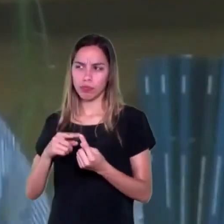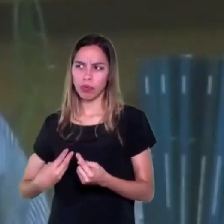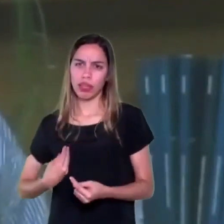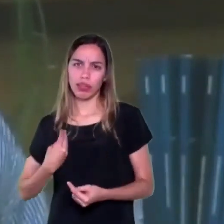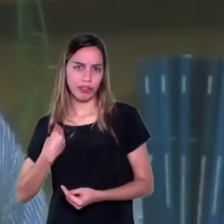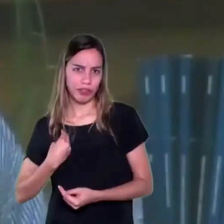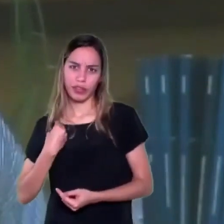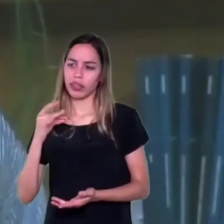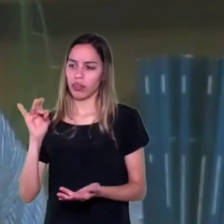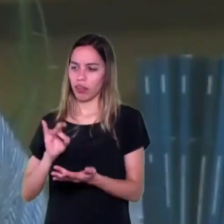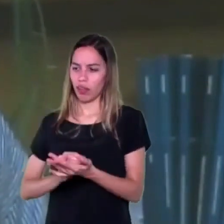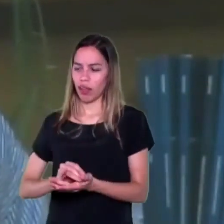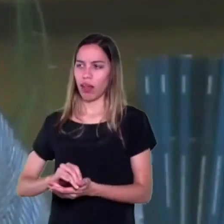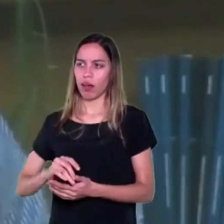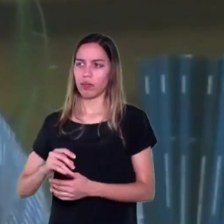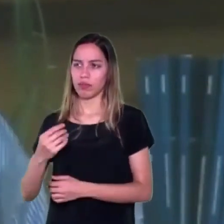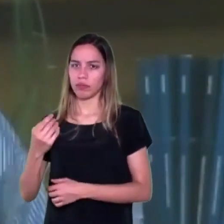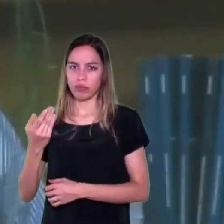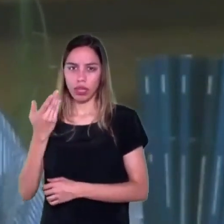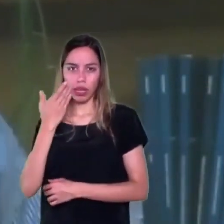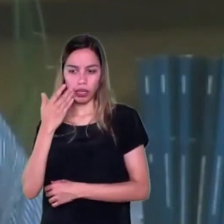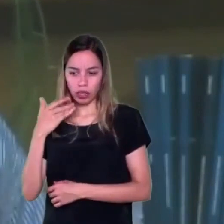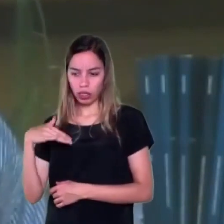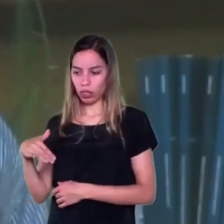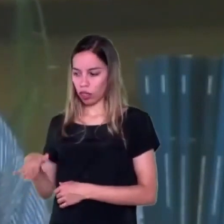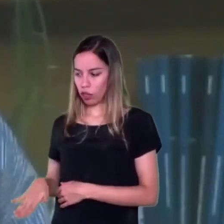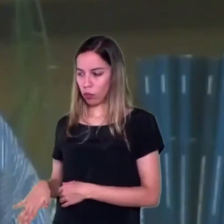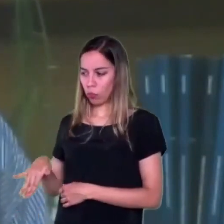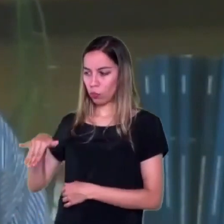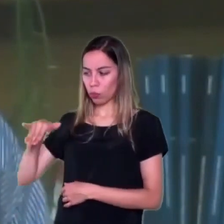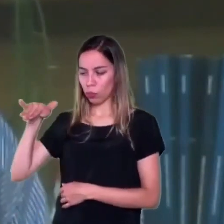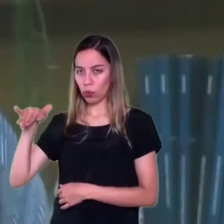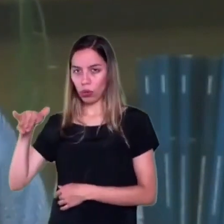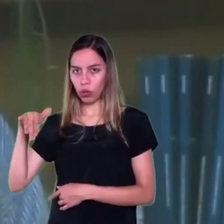da infância. E nós fizemos muitos laboratórios,